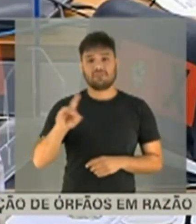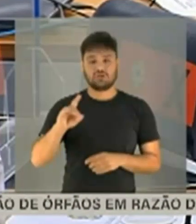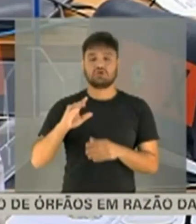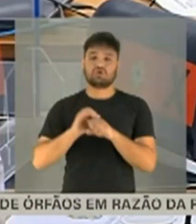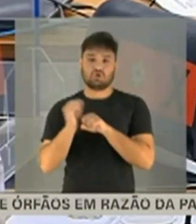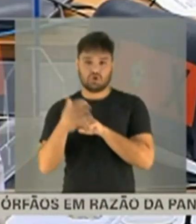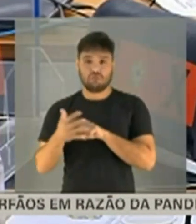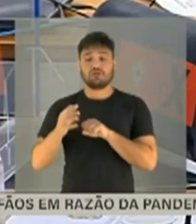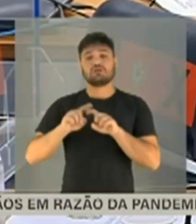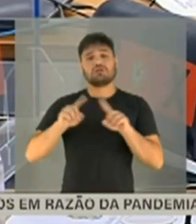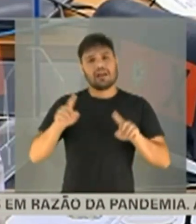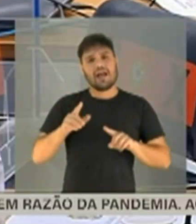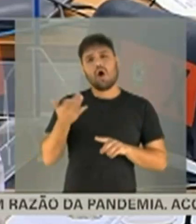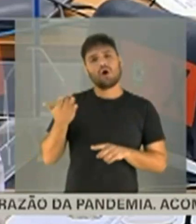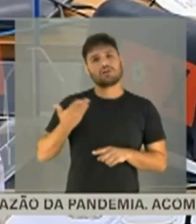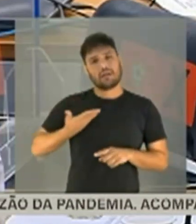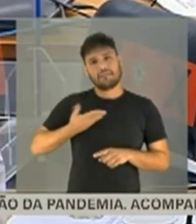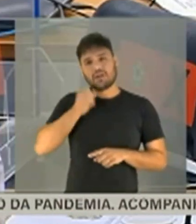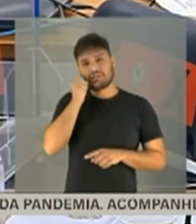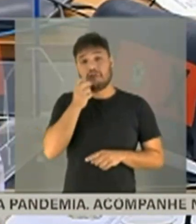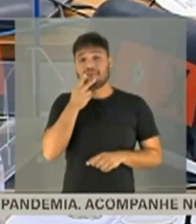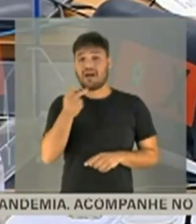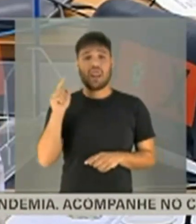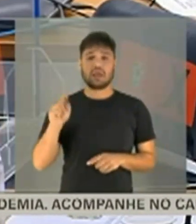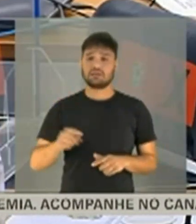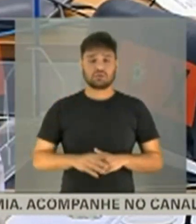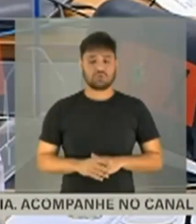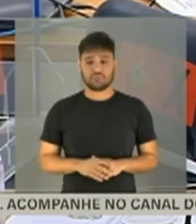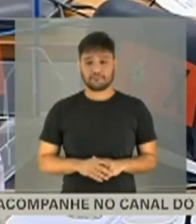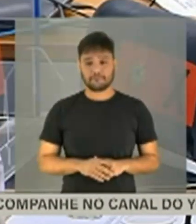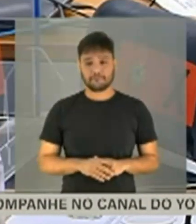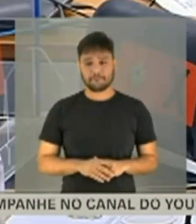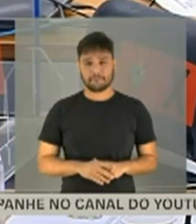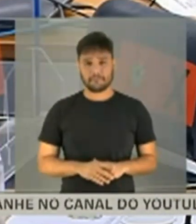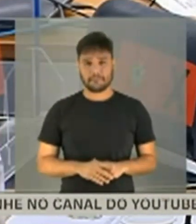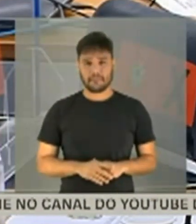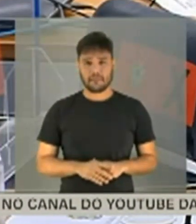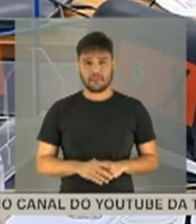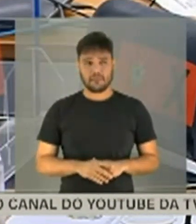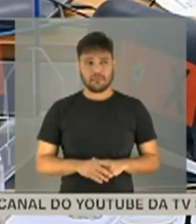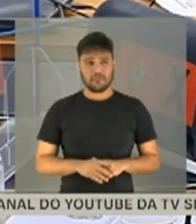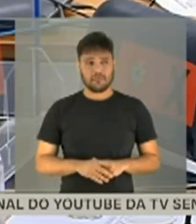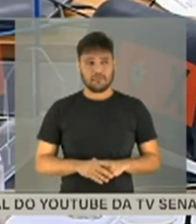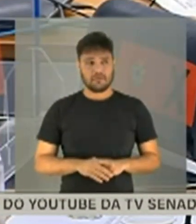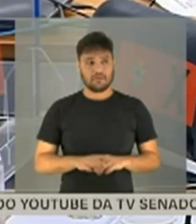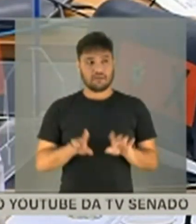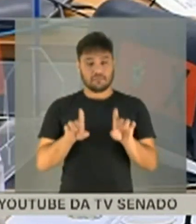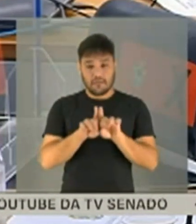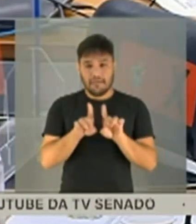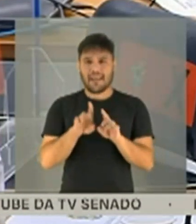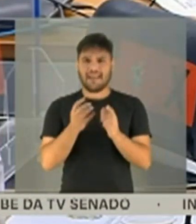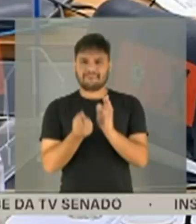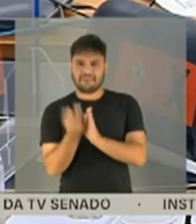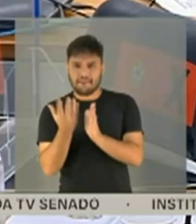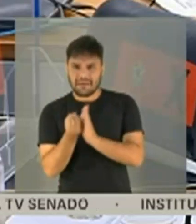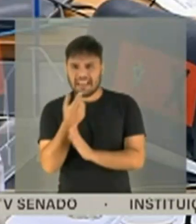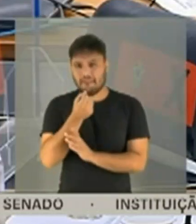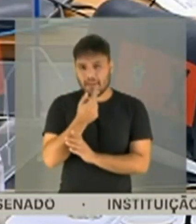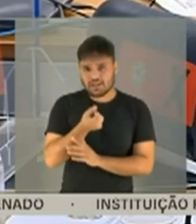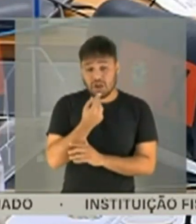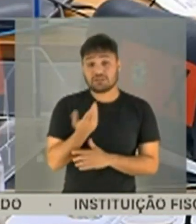colegas que sempre participam aqui falam, né, sobre isso. A Merck ainda fabrica esse